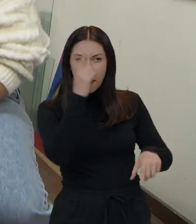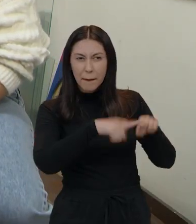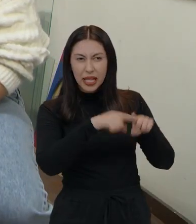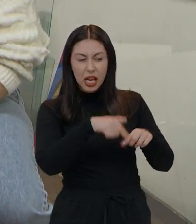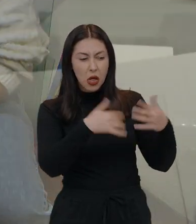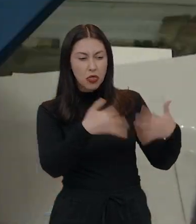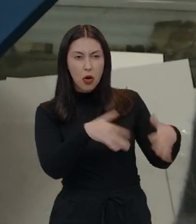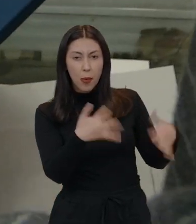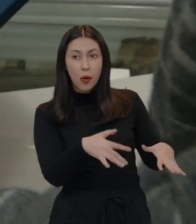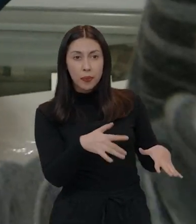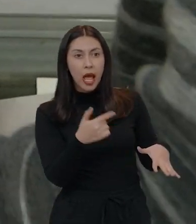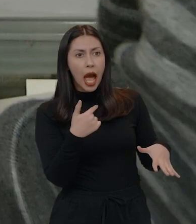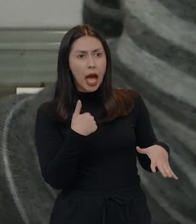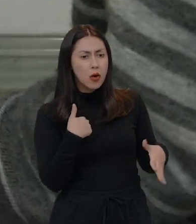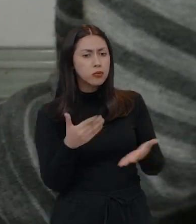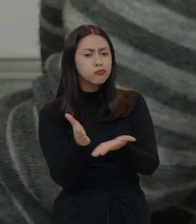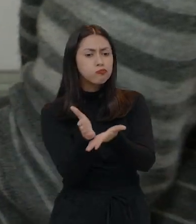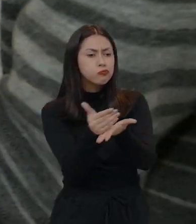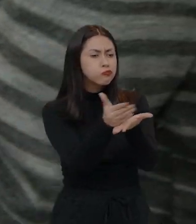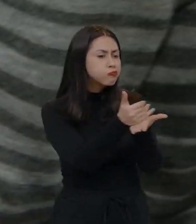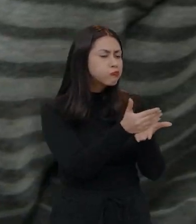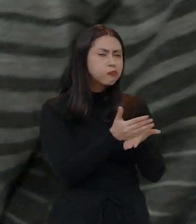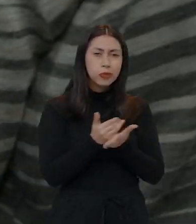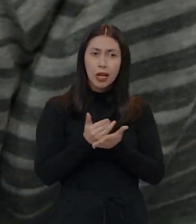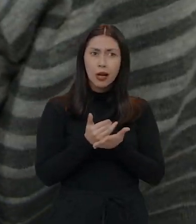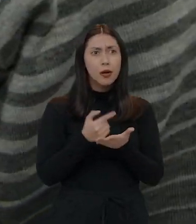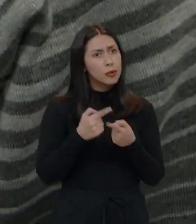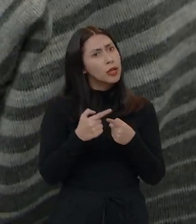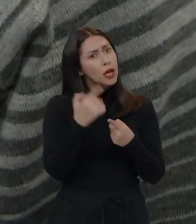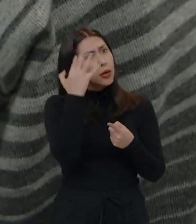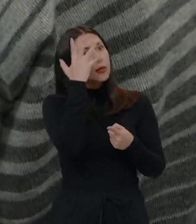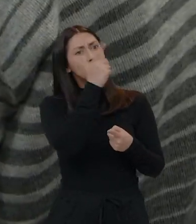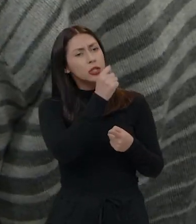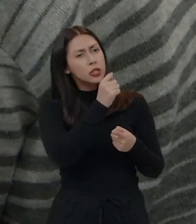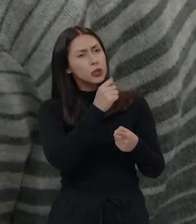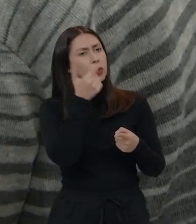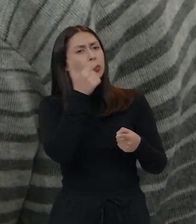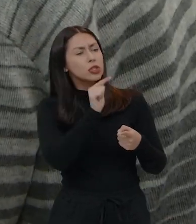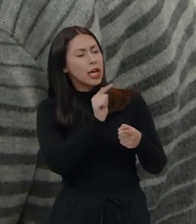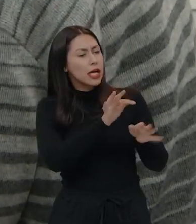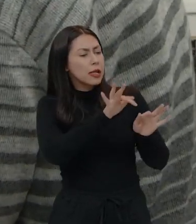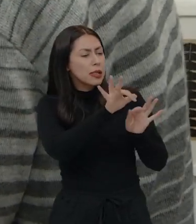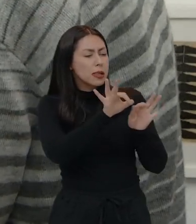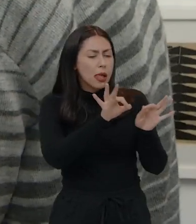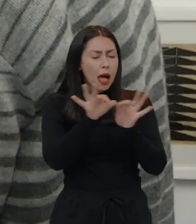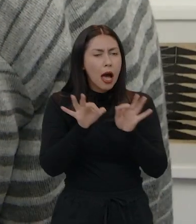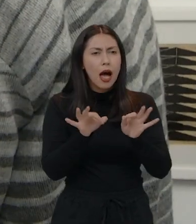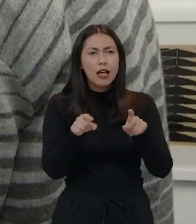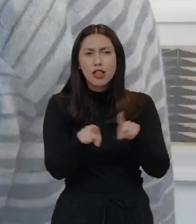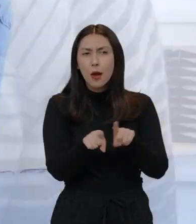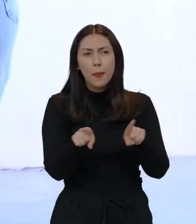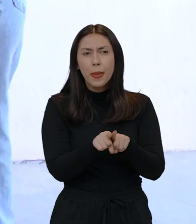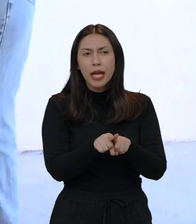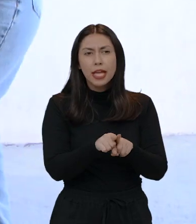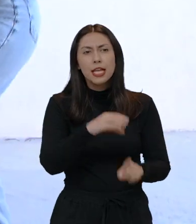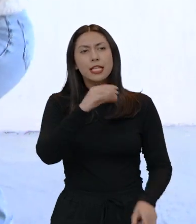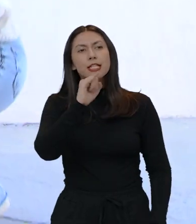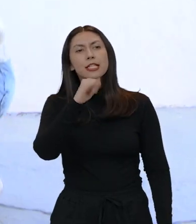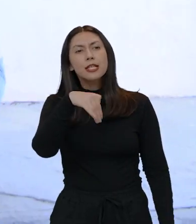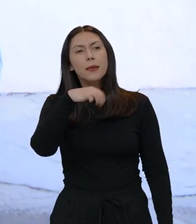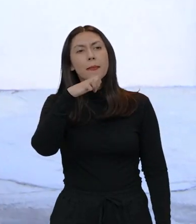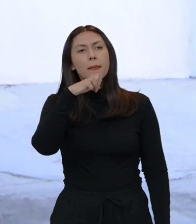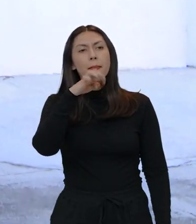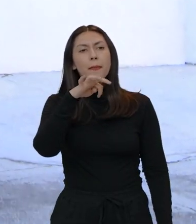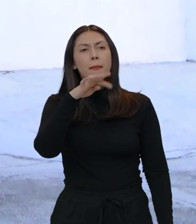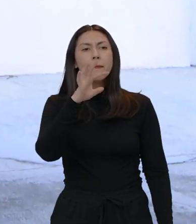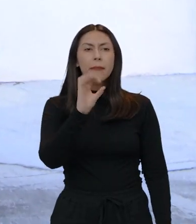eu recolhi aquelas tábuas, assim, que aquilo é bonito, aquilo é bem gráfico, né? Aquele pedaço de cimento, pedaço de